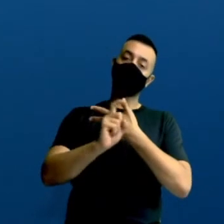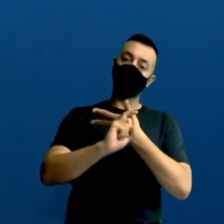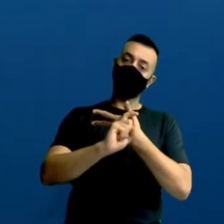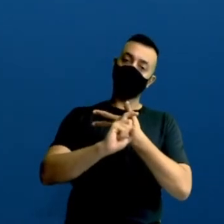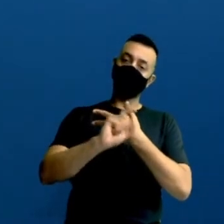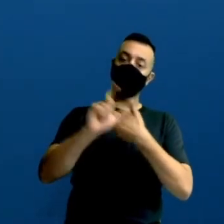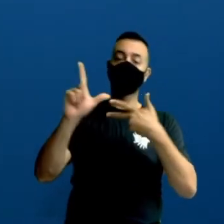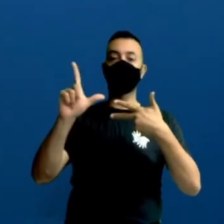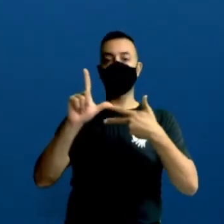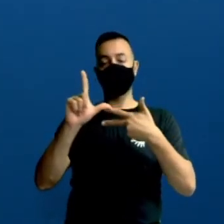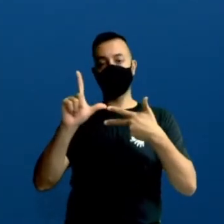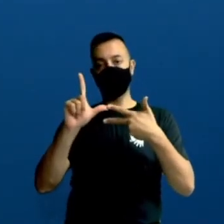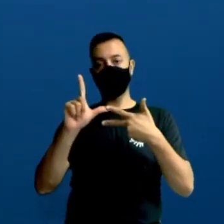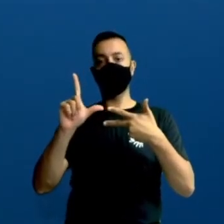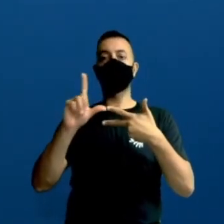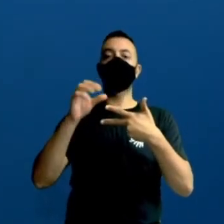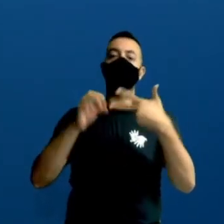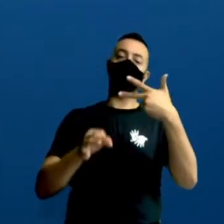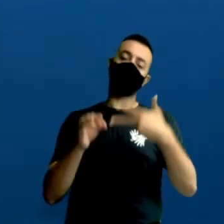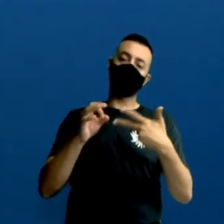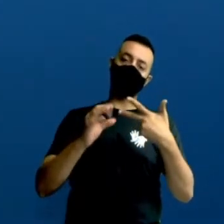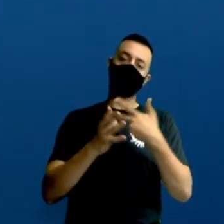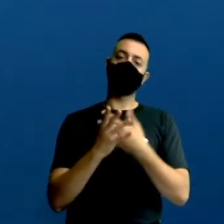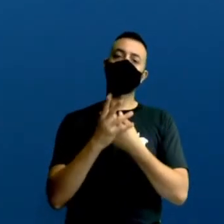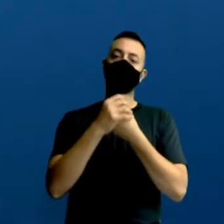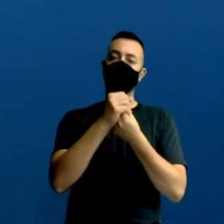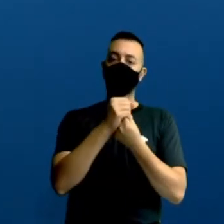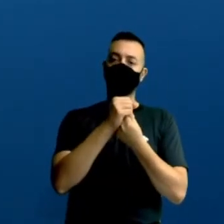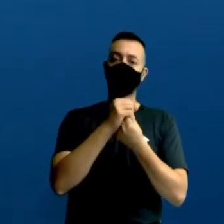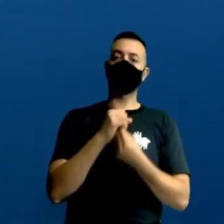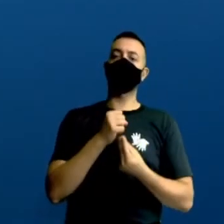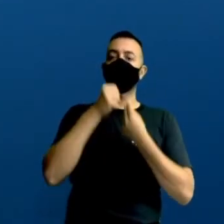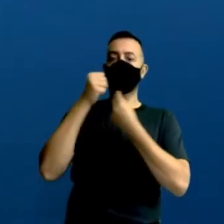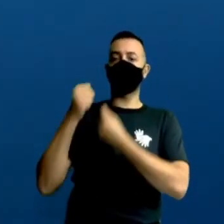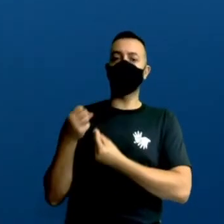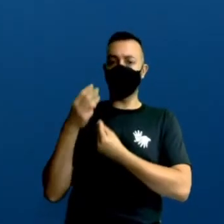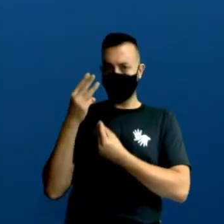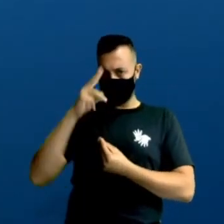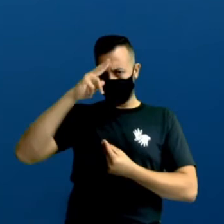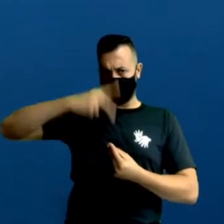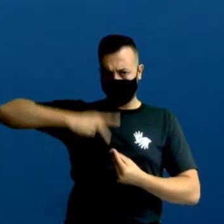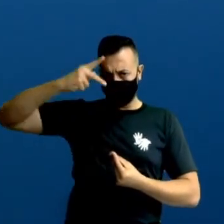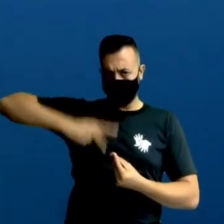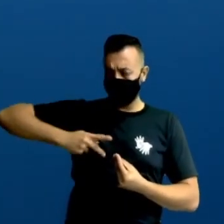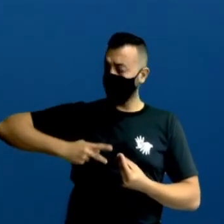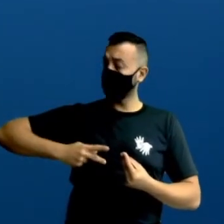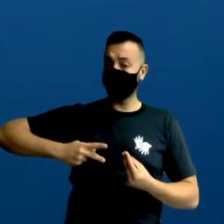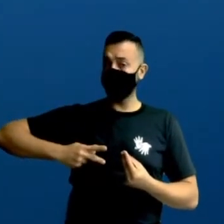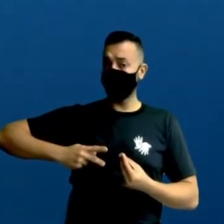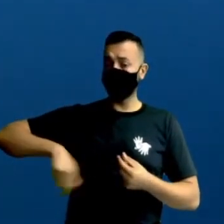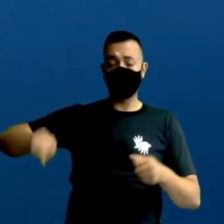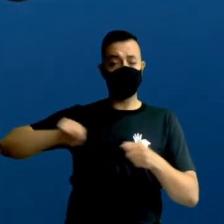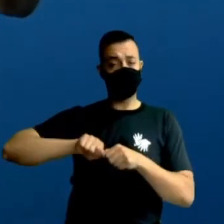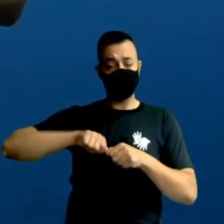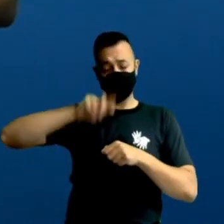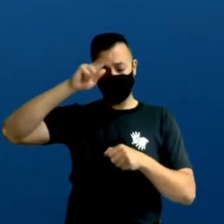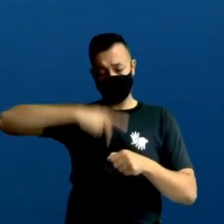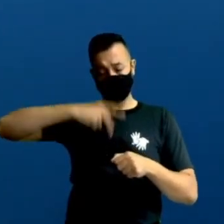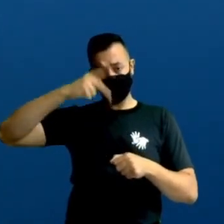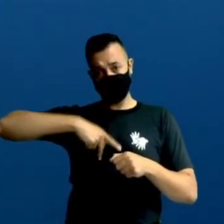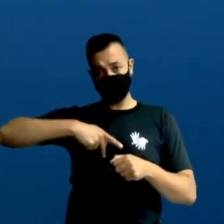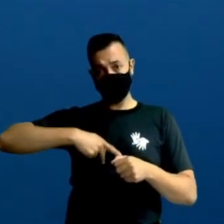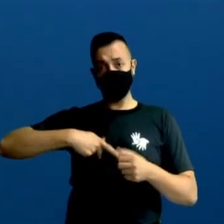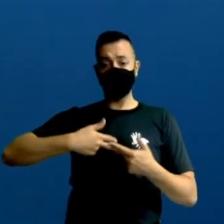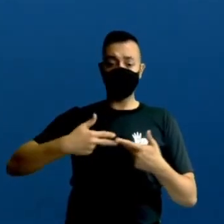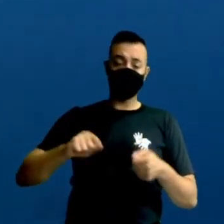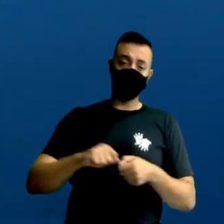o Legislativo e o Judiciário. A mesma pessoa ter todos os poderes. Ela faz, ela cria a lei que defende o